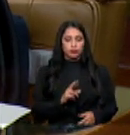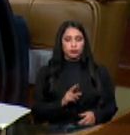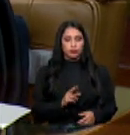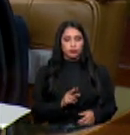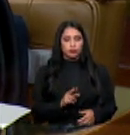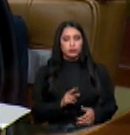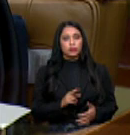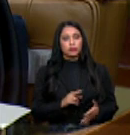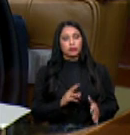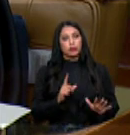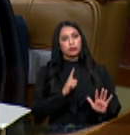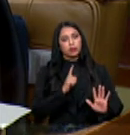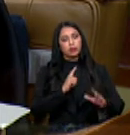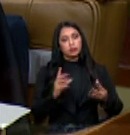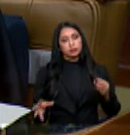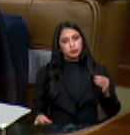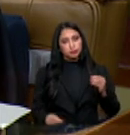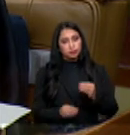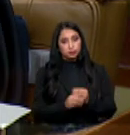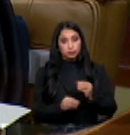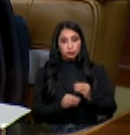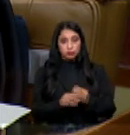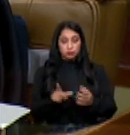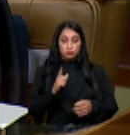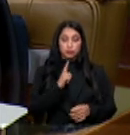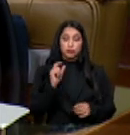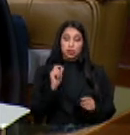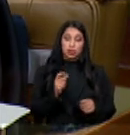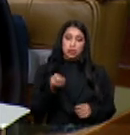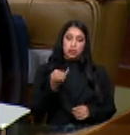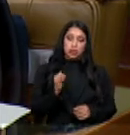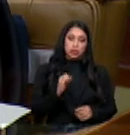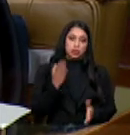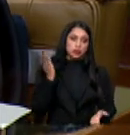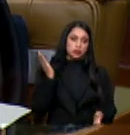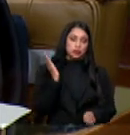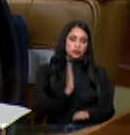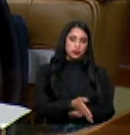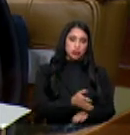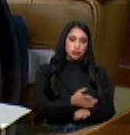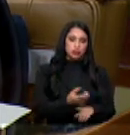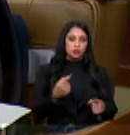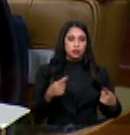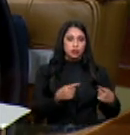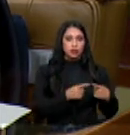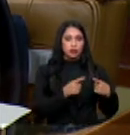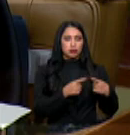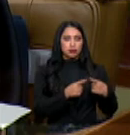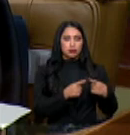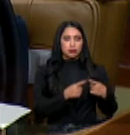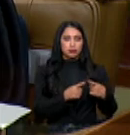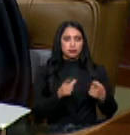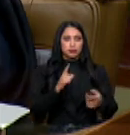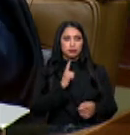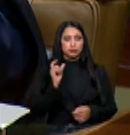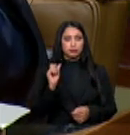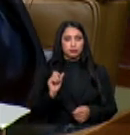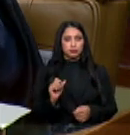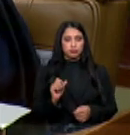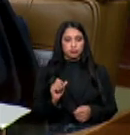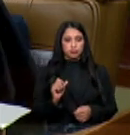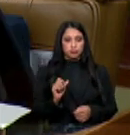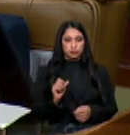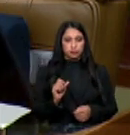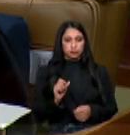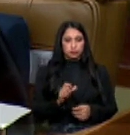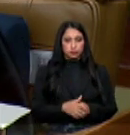da subsidiariedade e se vencido neste ponto, nesta dimensão, digamos assim,